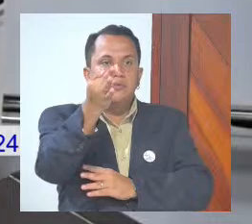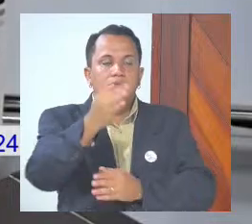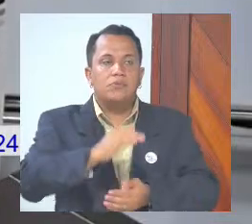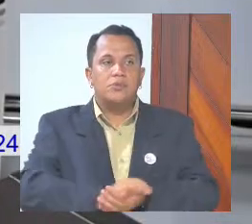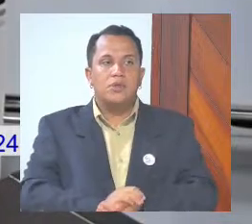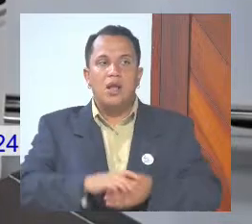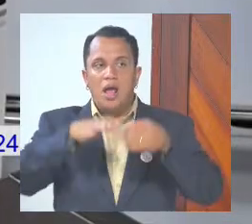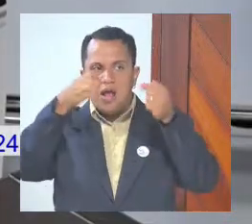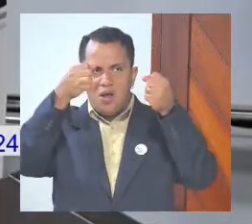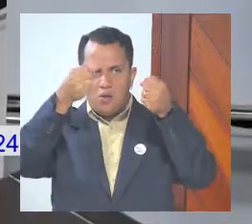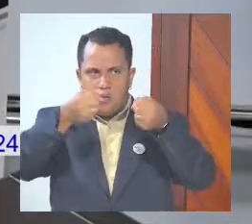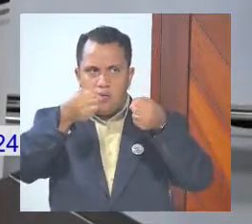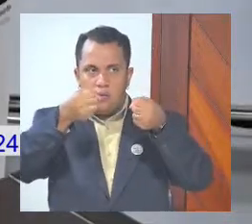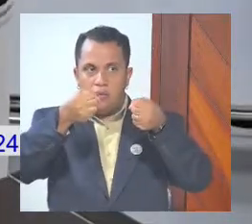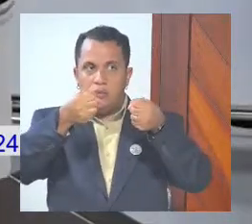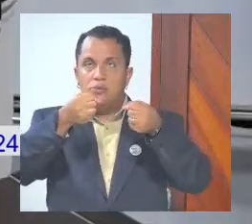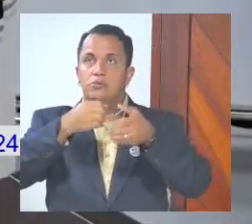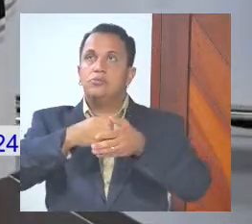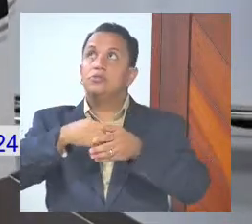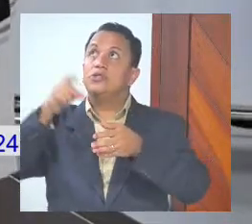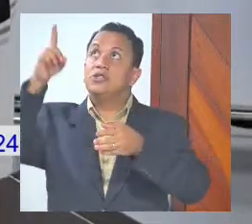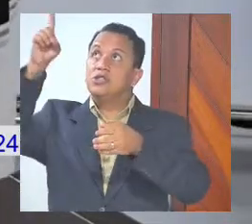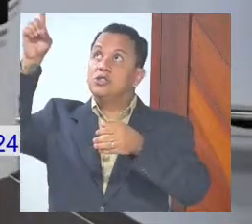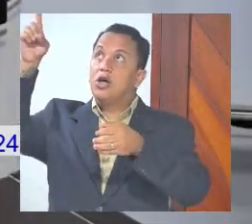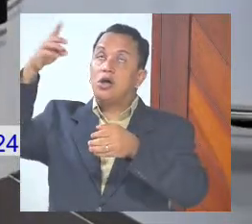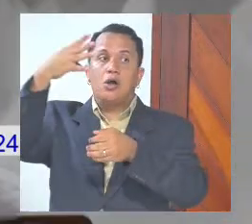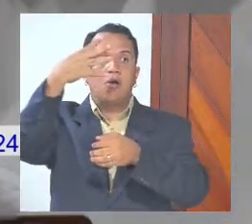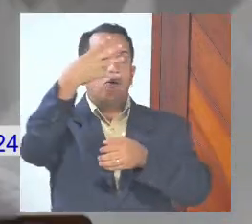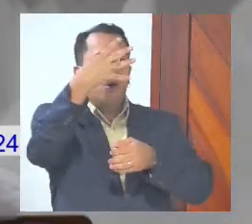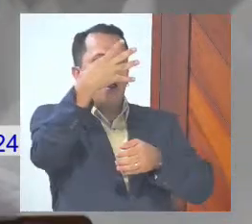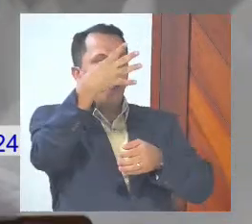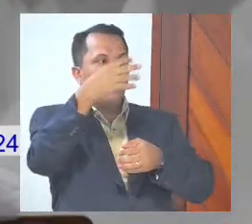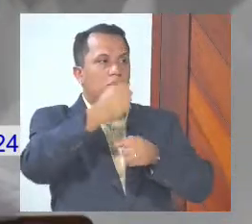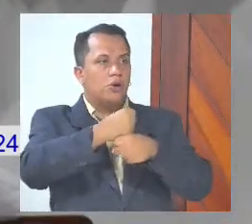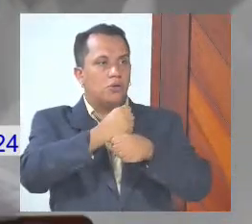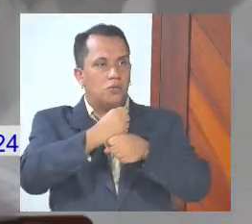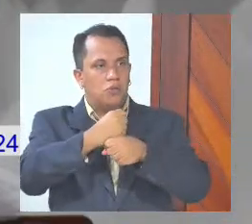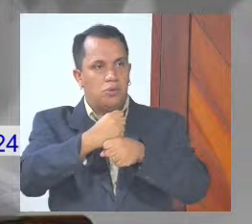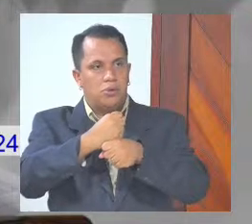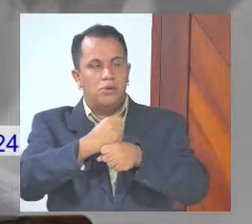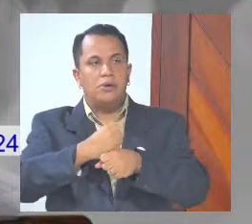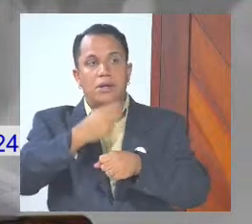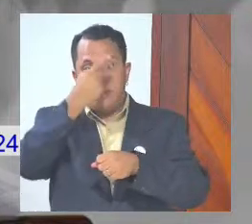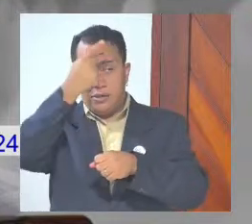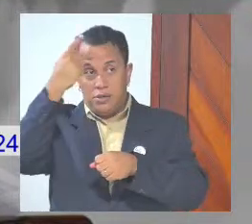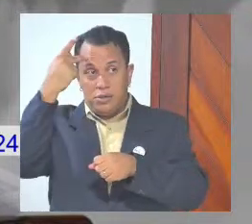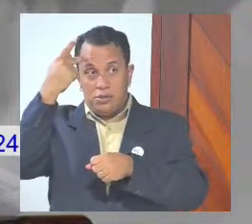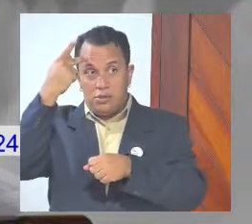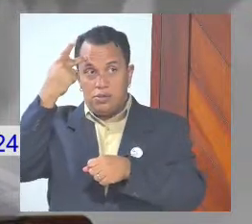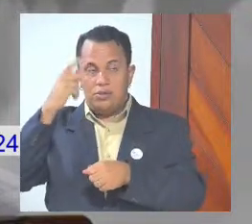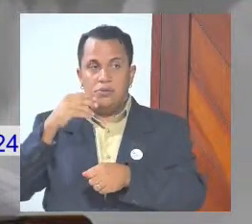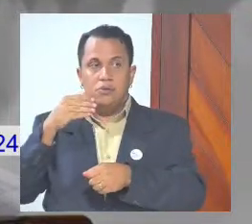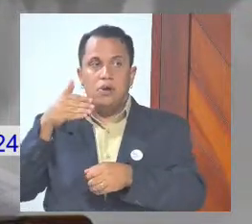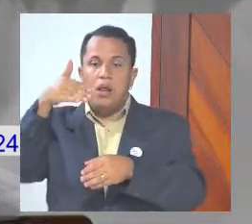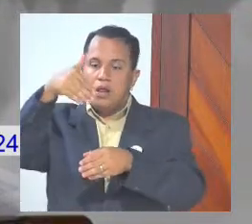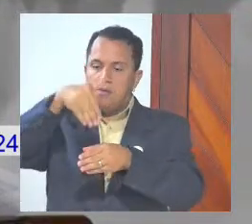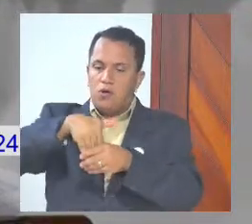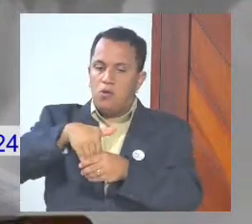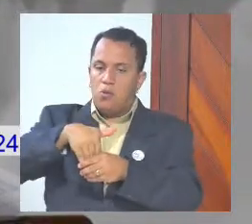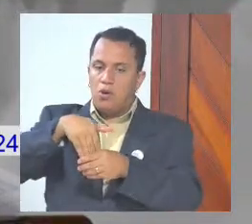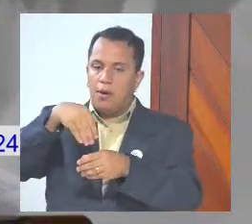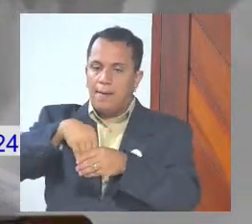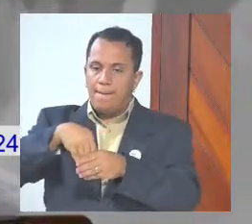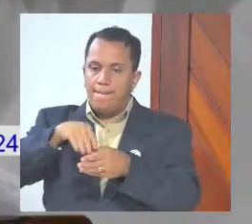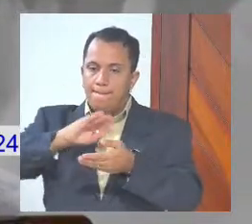Este poder foi dado por um empréstimo de 4 anos. E a população há de revogar